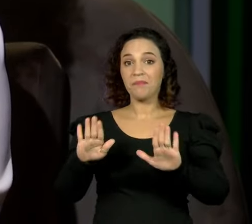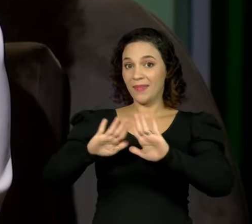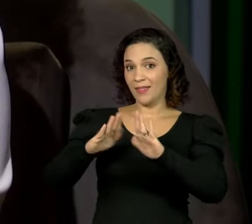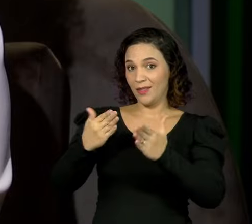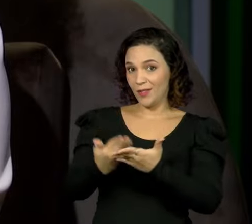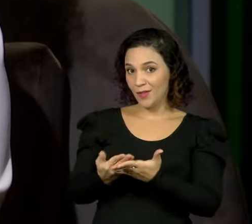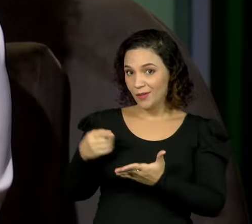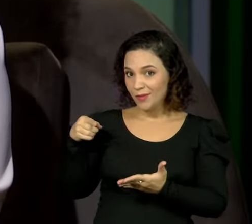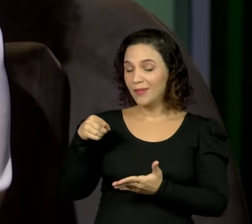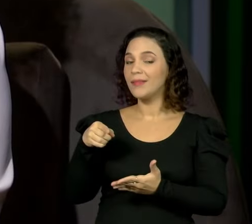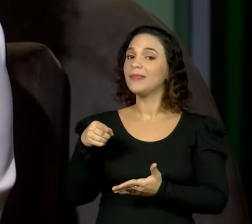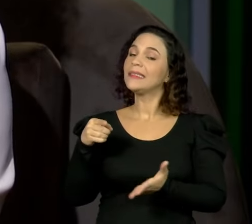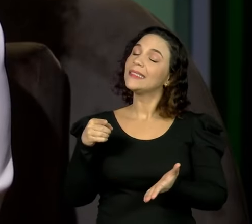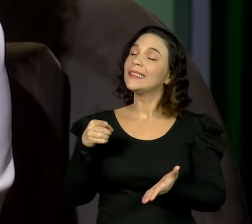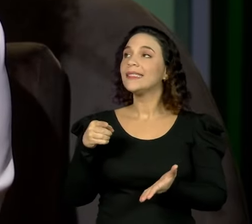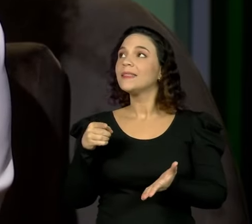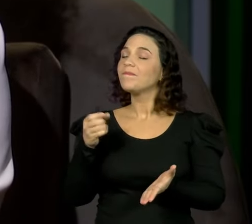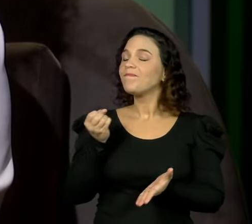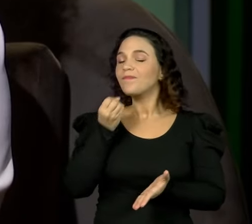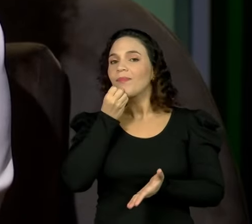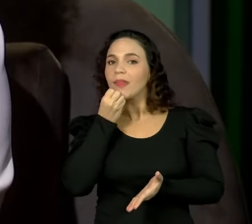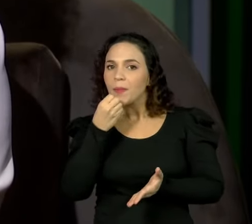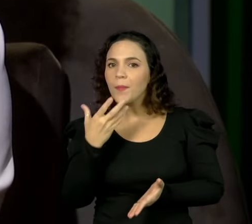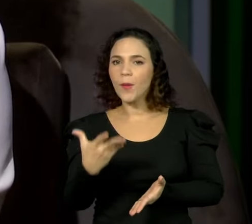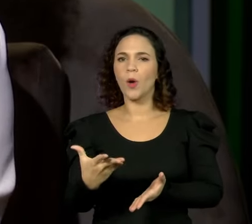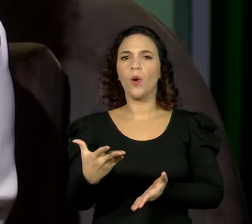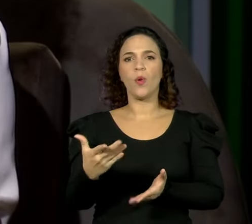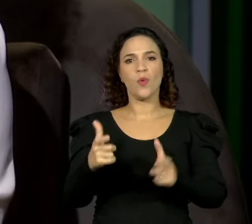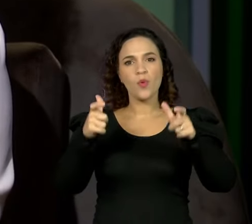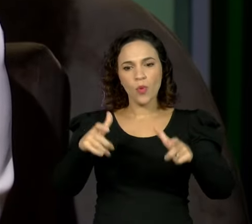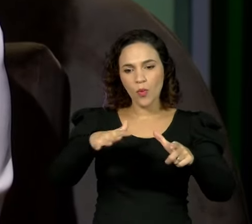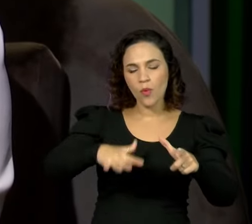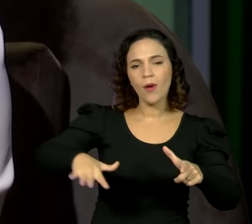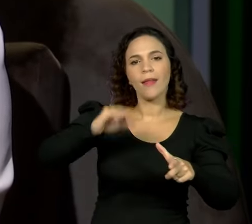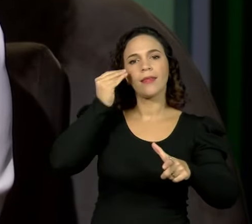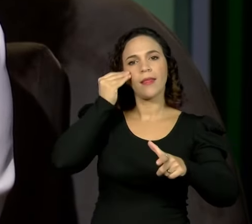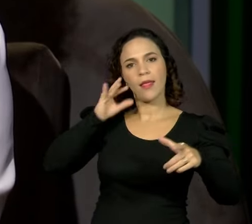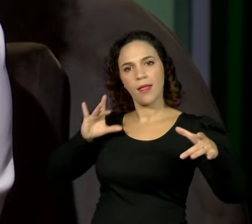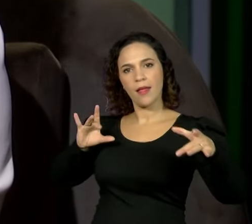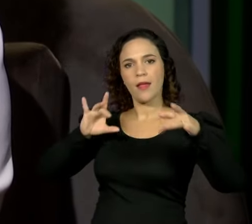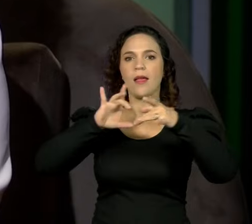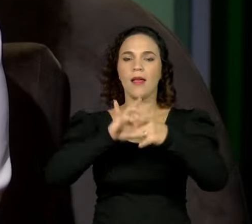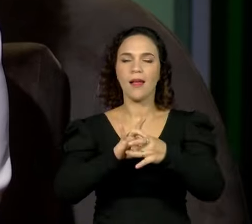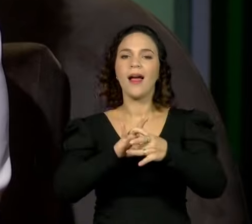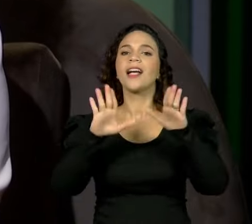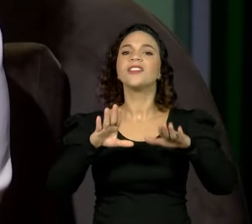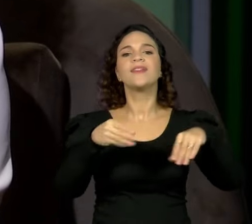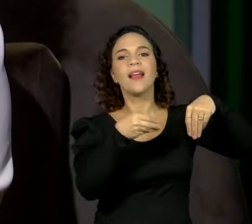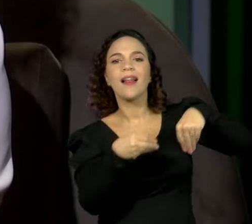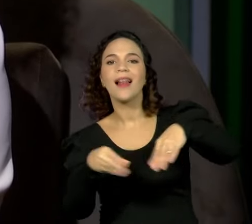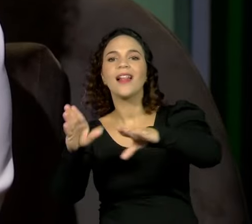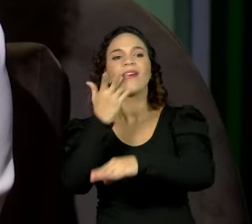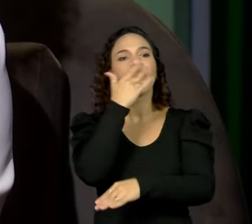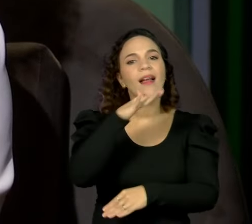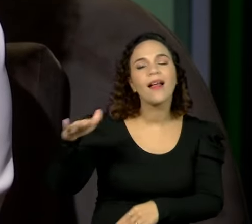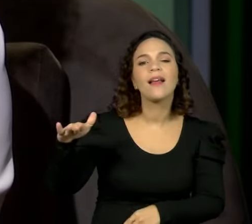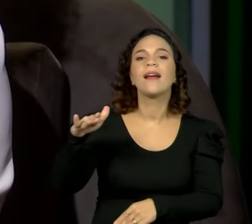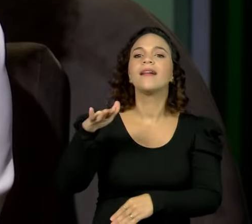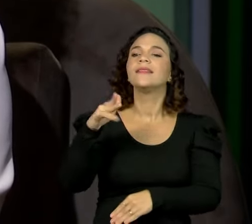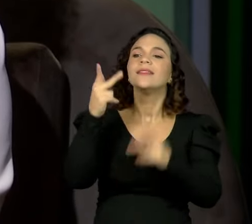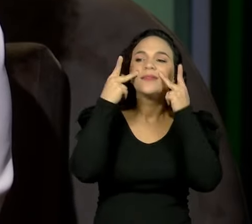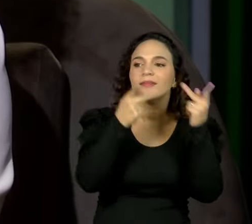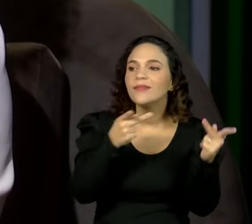sendo, em algum sentido, um lugar que faz esse link, né? A gente leva para visitações, a gente também